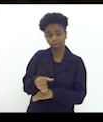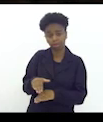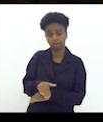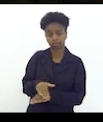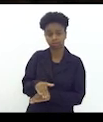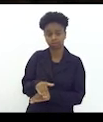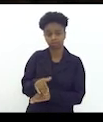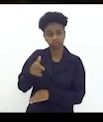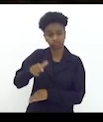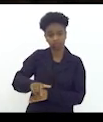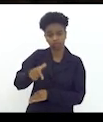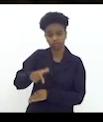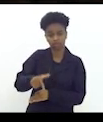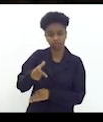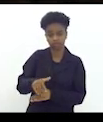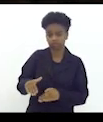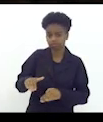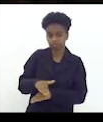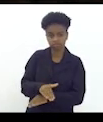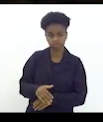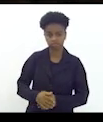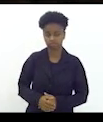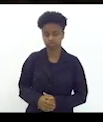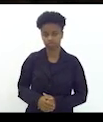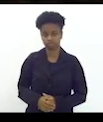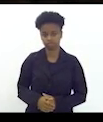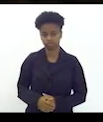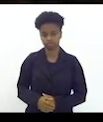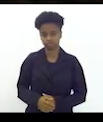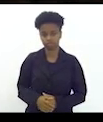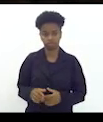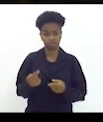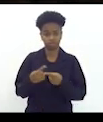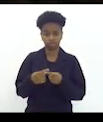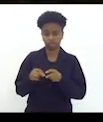vez mais esse